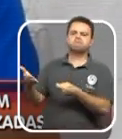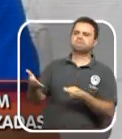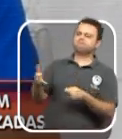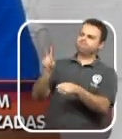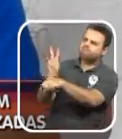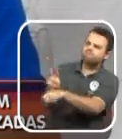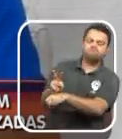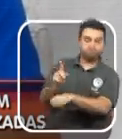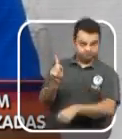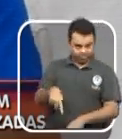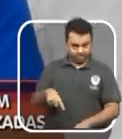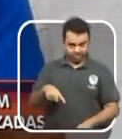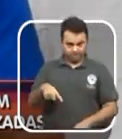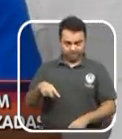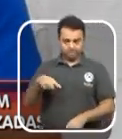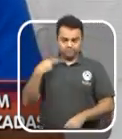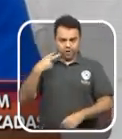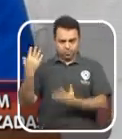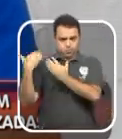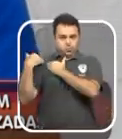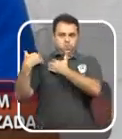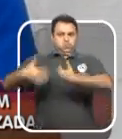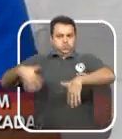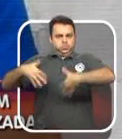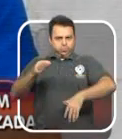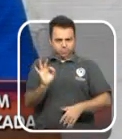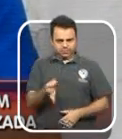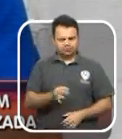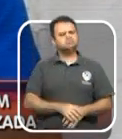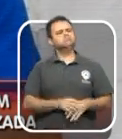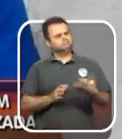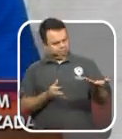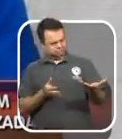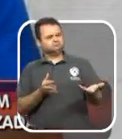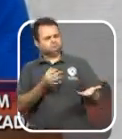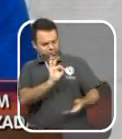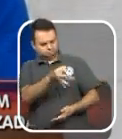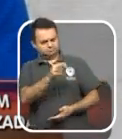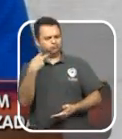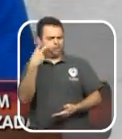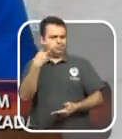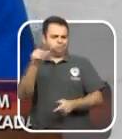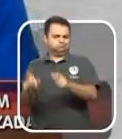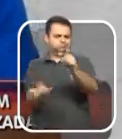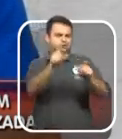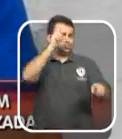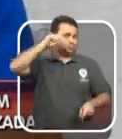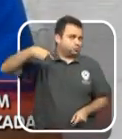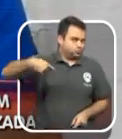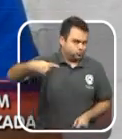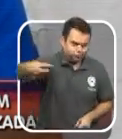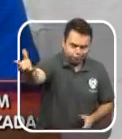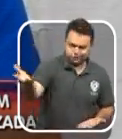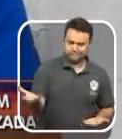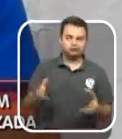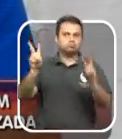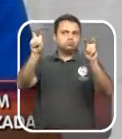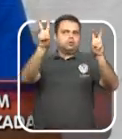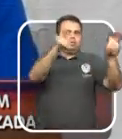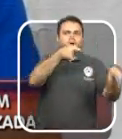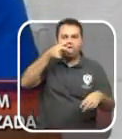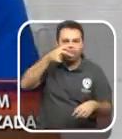de trabalhadores. Nós conseguimos resolver isso durante a CPI. Então é isso. Também na questão da